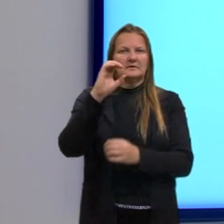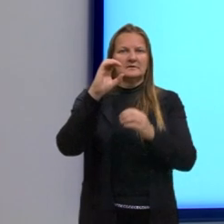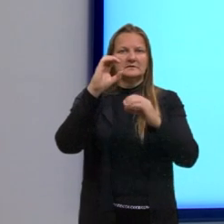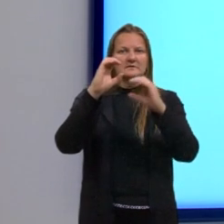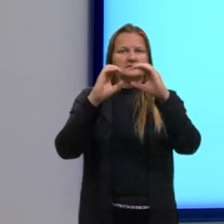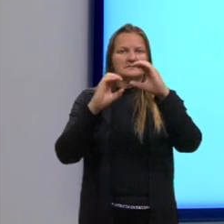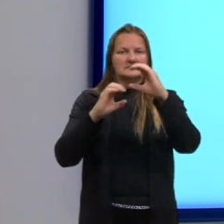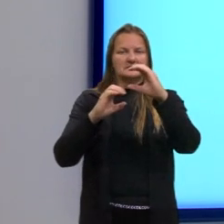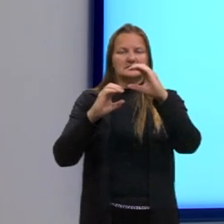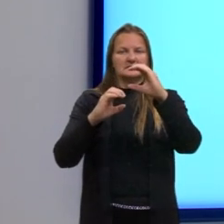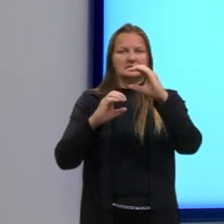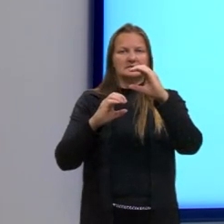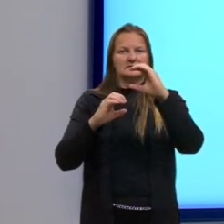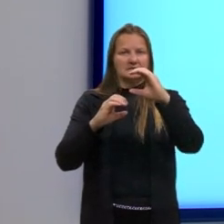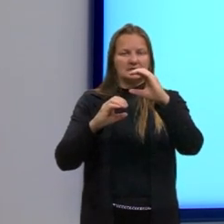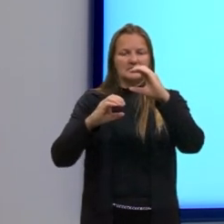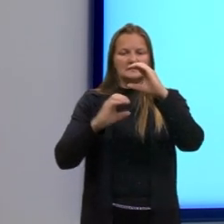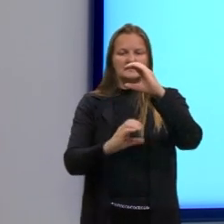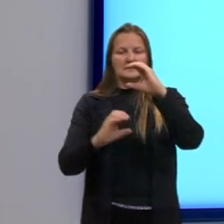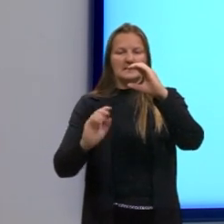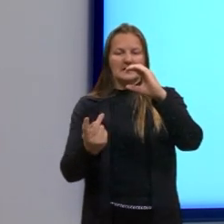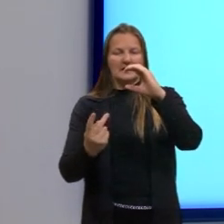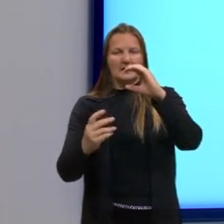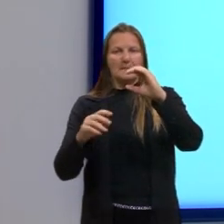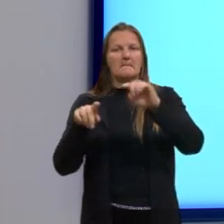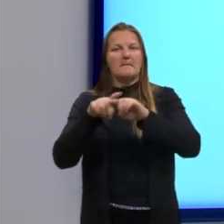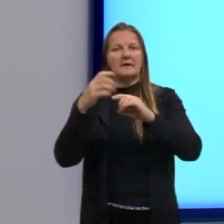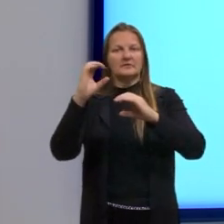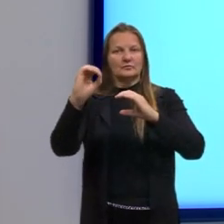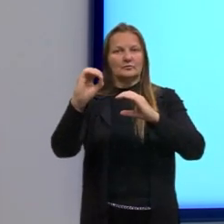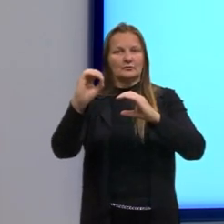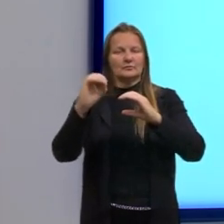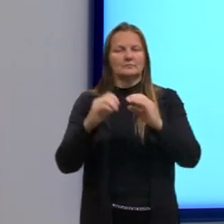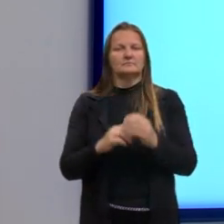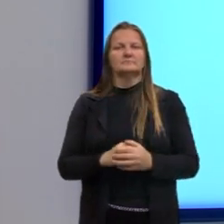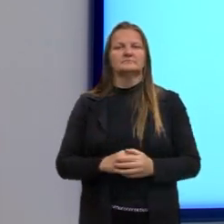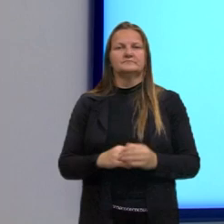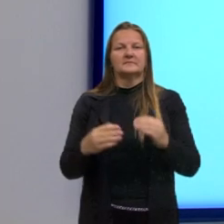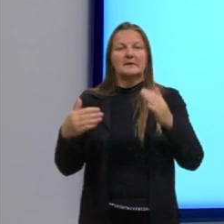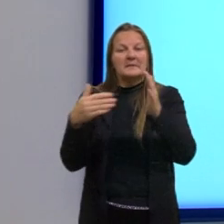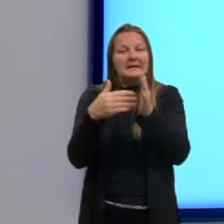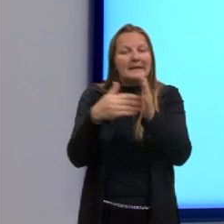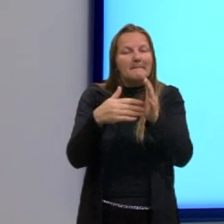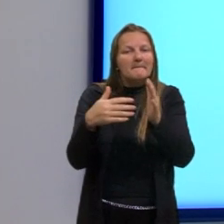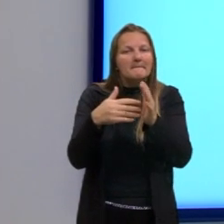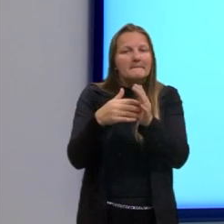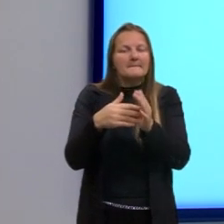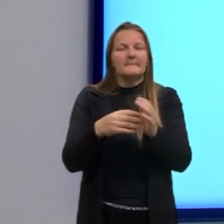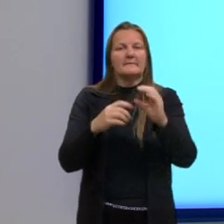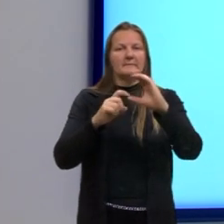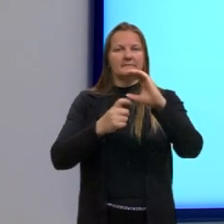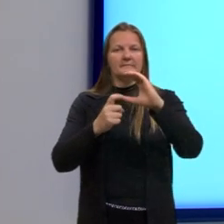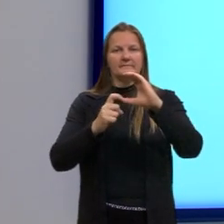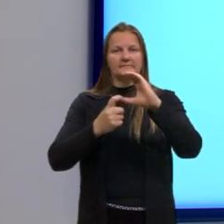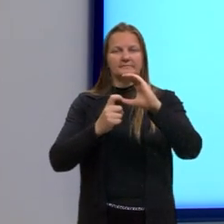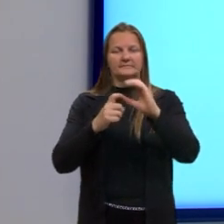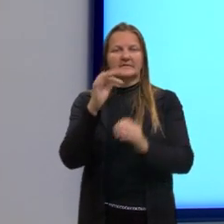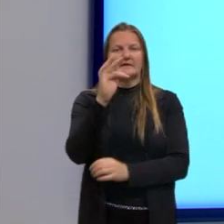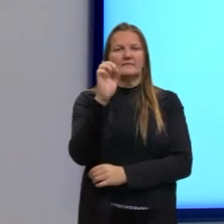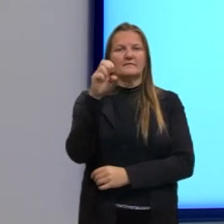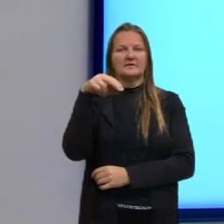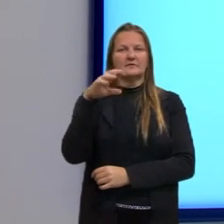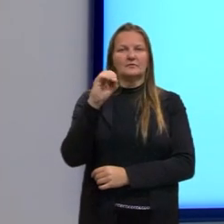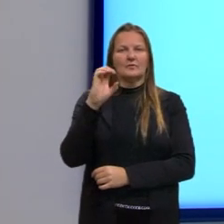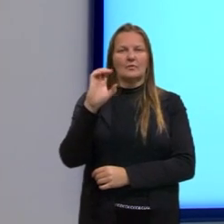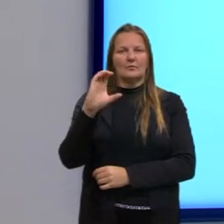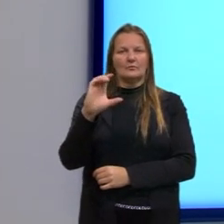dupla ó e uma hidroxila na extremidade da cadeia carbônica eu posso ter um fenol que é